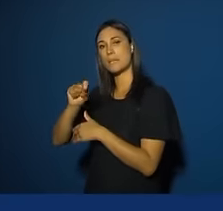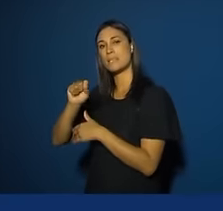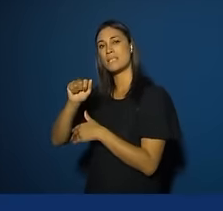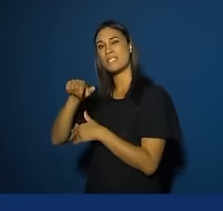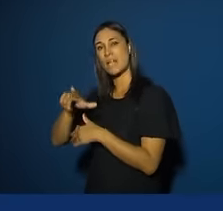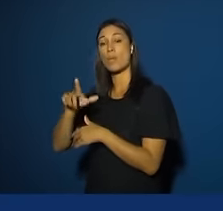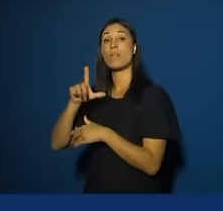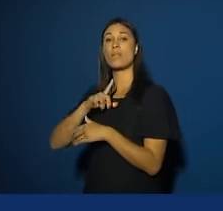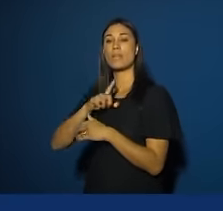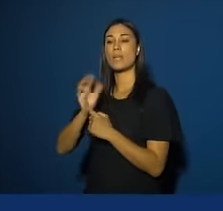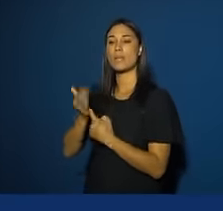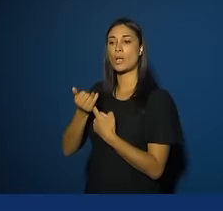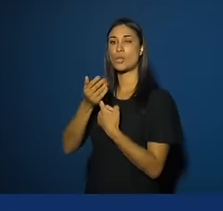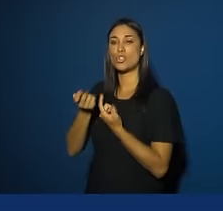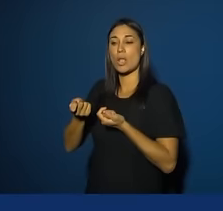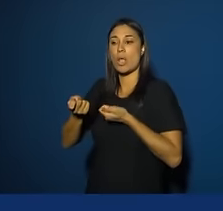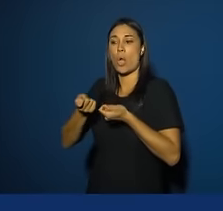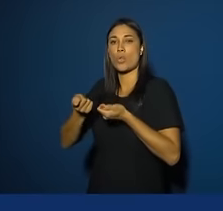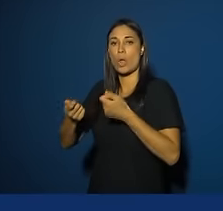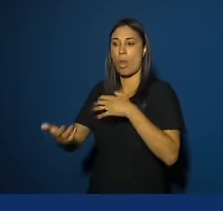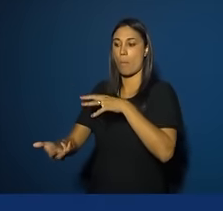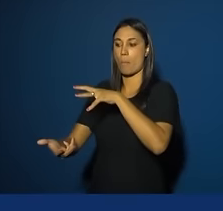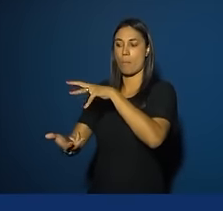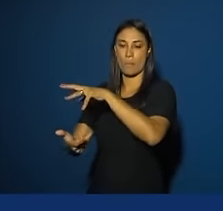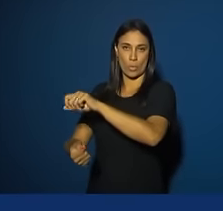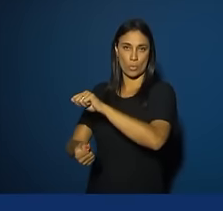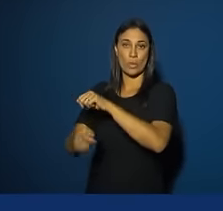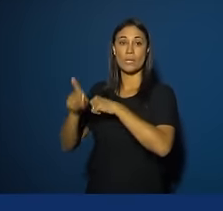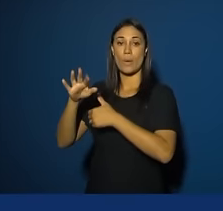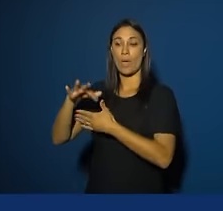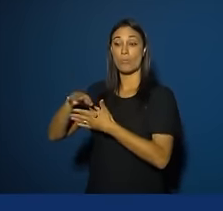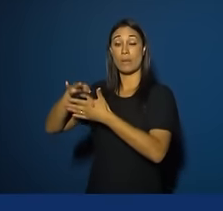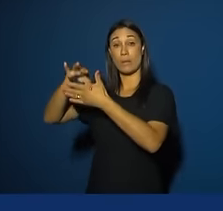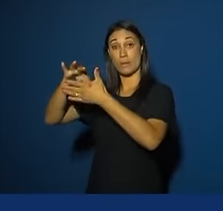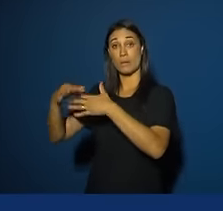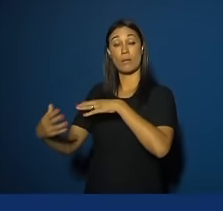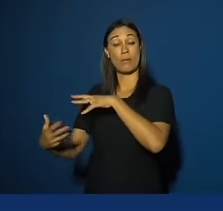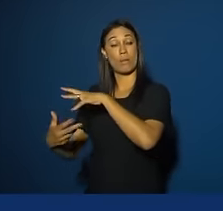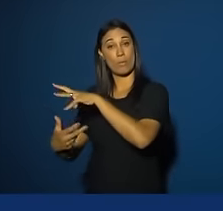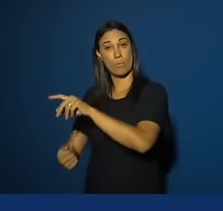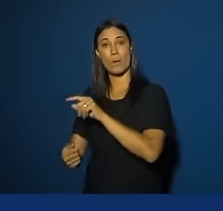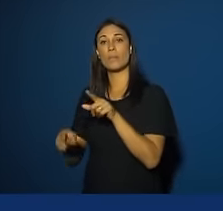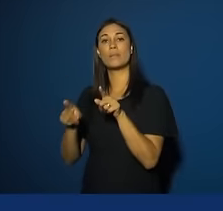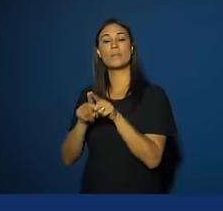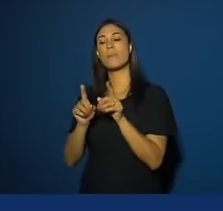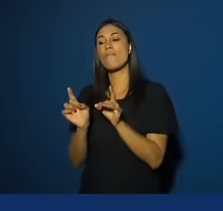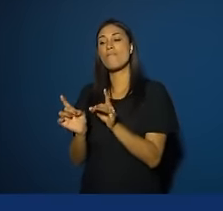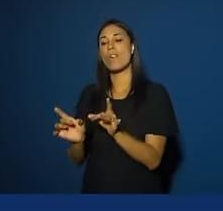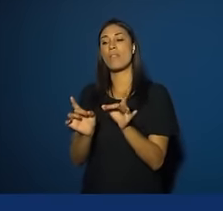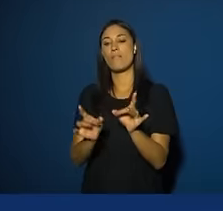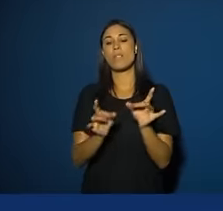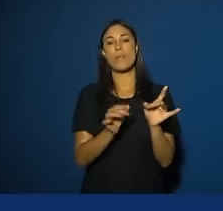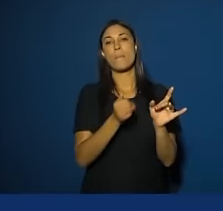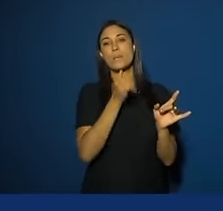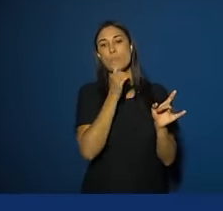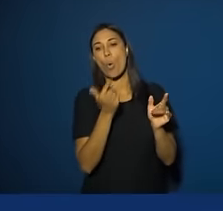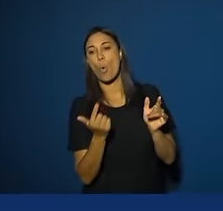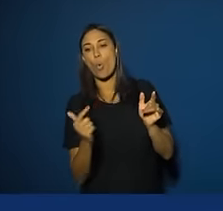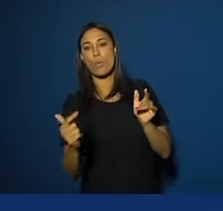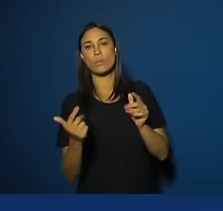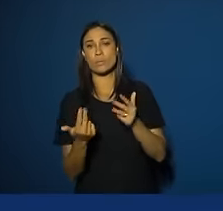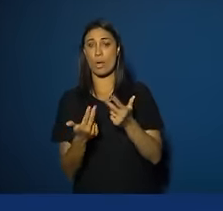Petrobras tem tecnologia dominante Global né é um líder global e e vender coisas secundárias que